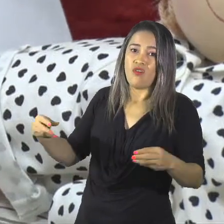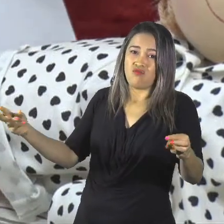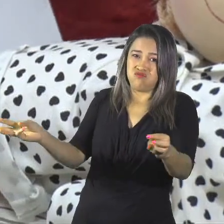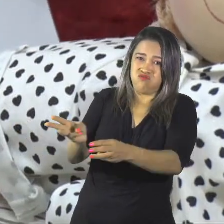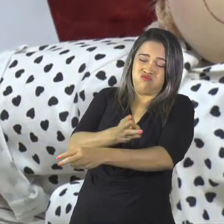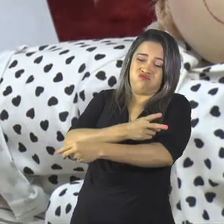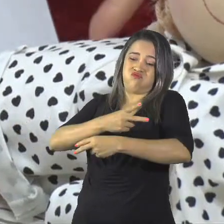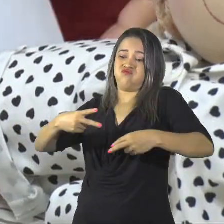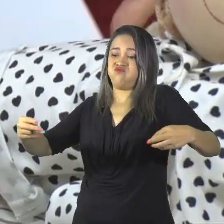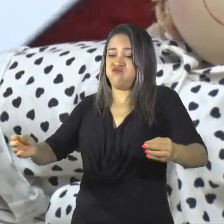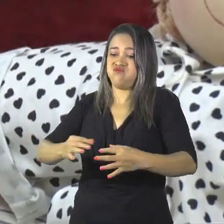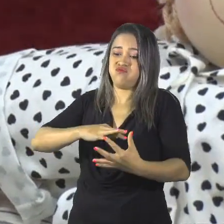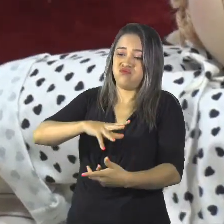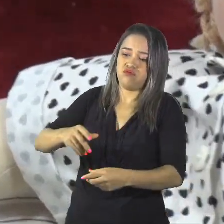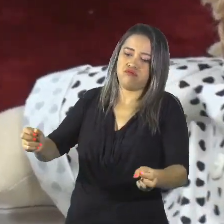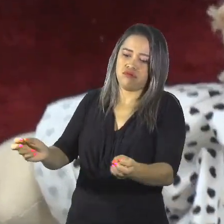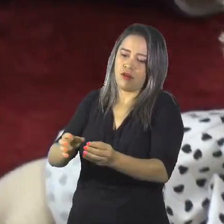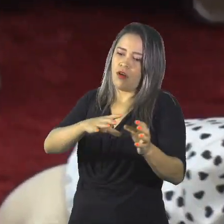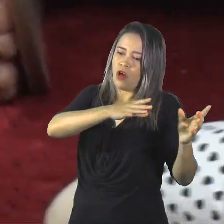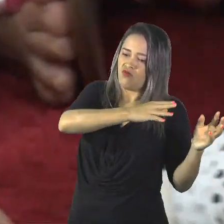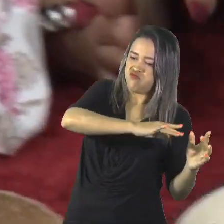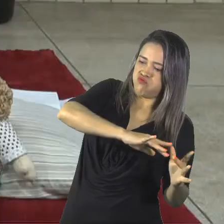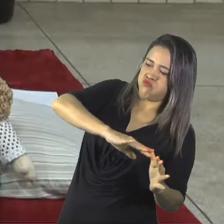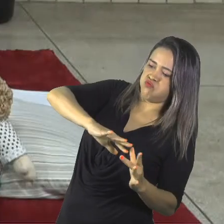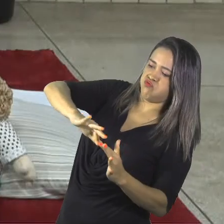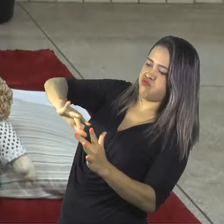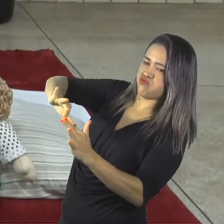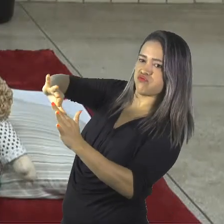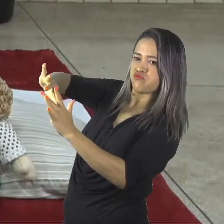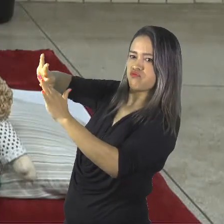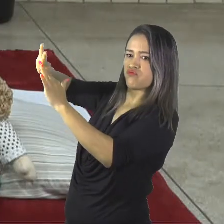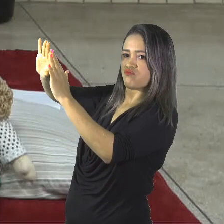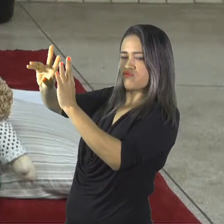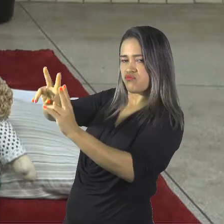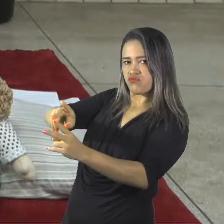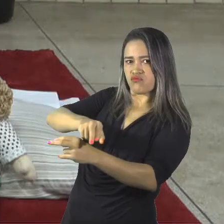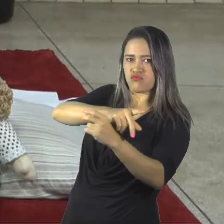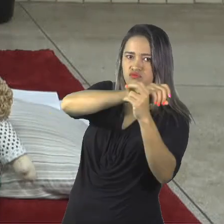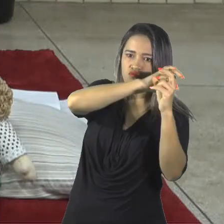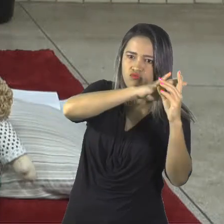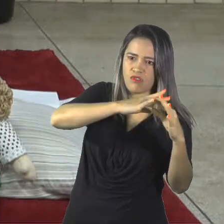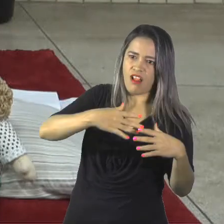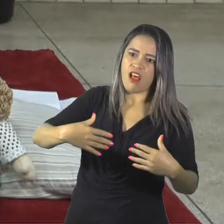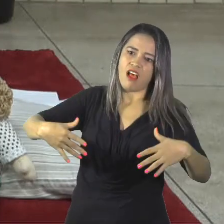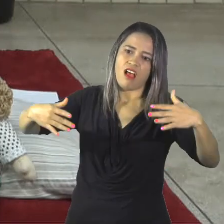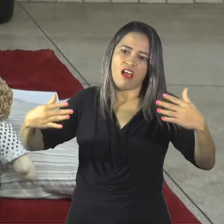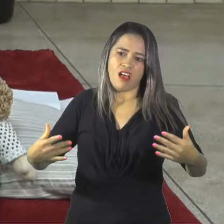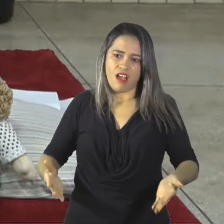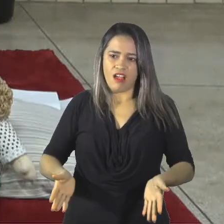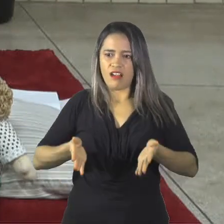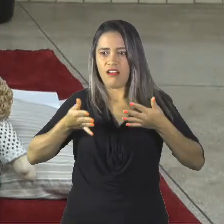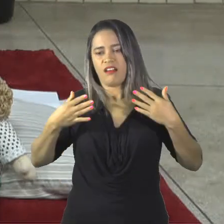mundo e levaram a minha casa, leve como a pluma.